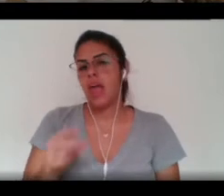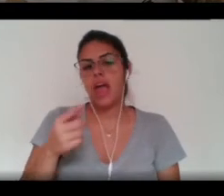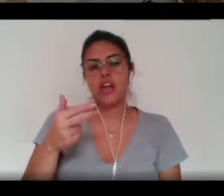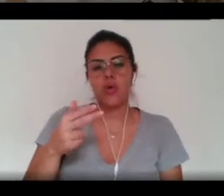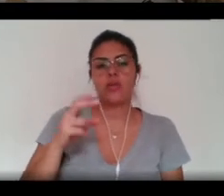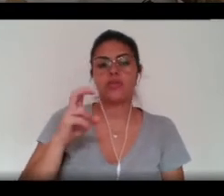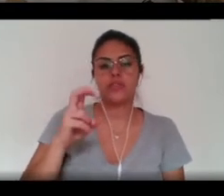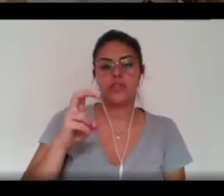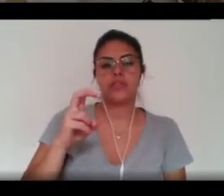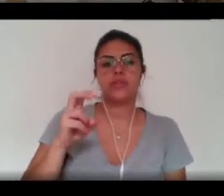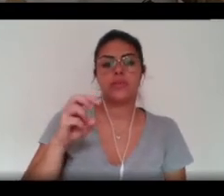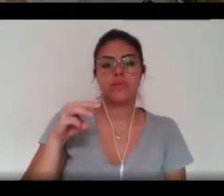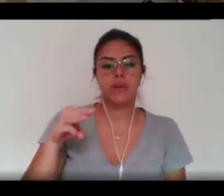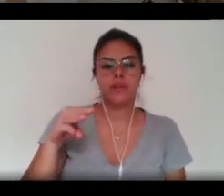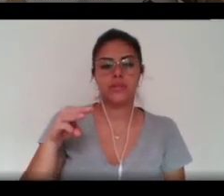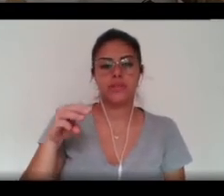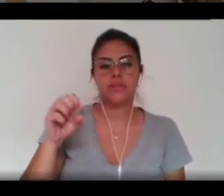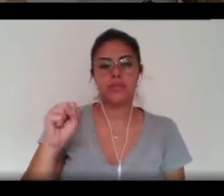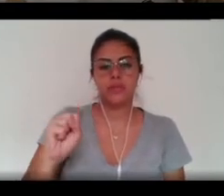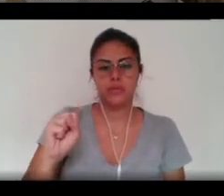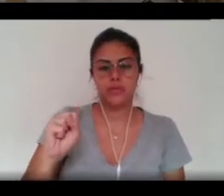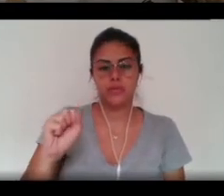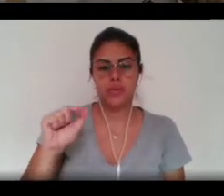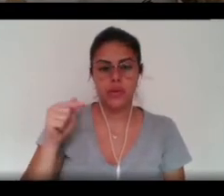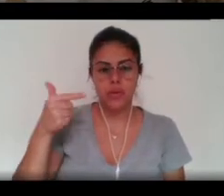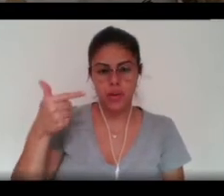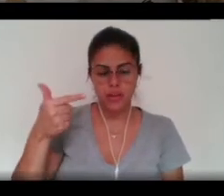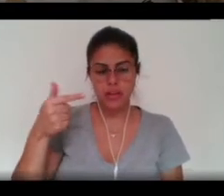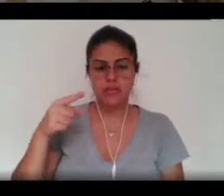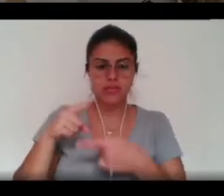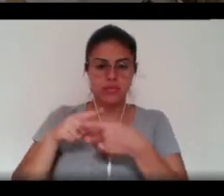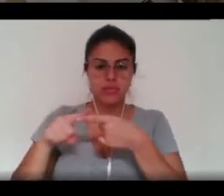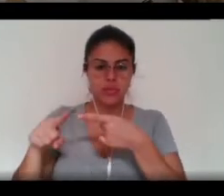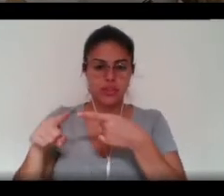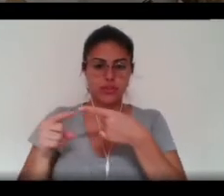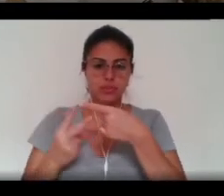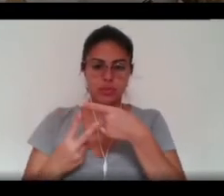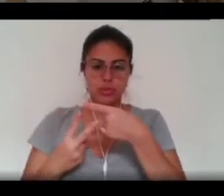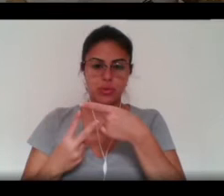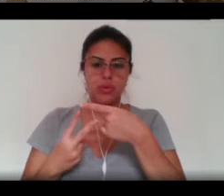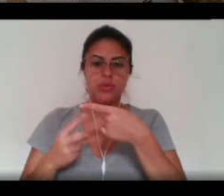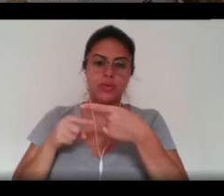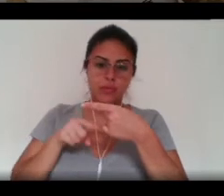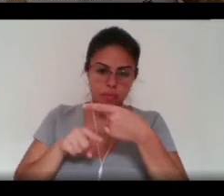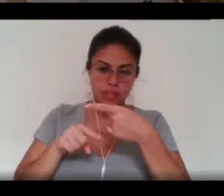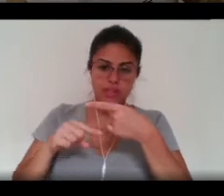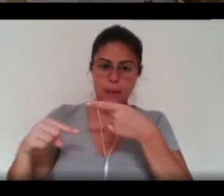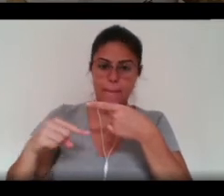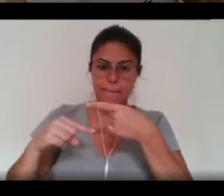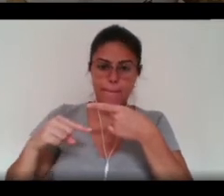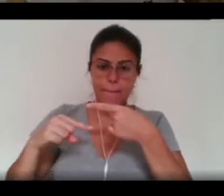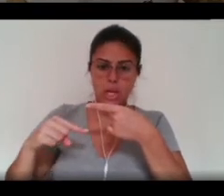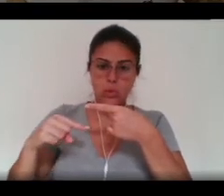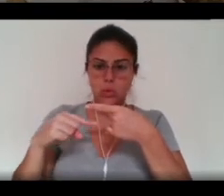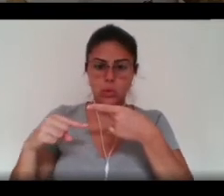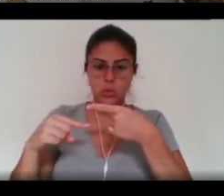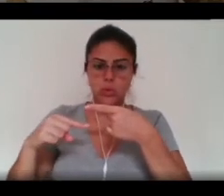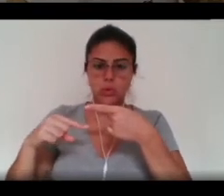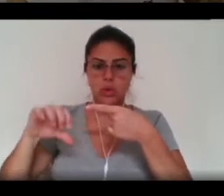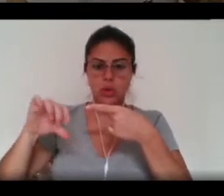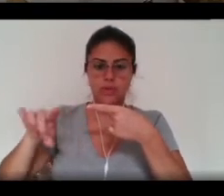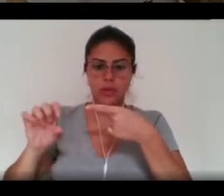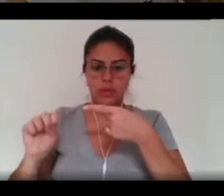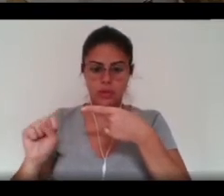dar menos 5 metros por segundo, né? Ao quadrado dividido por 2a é 2